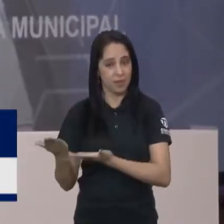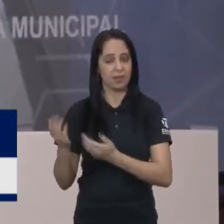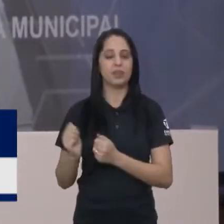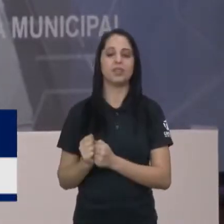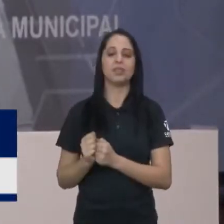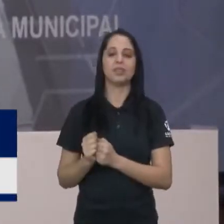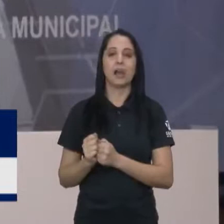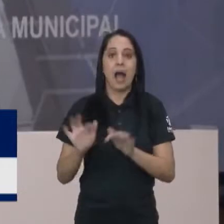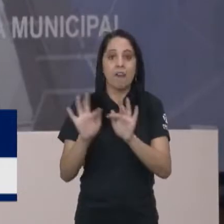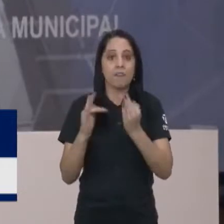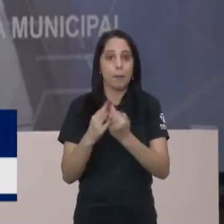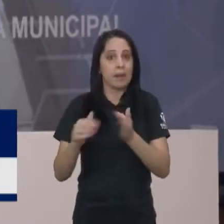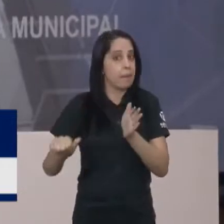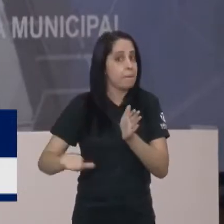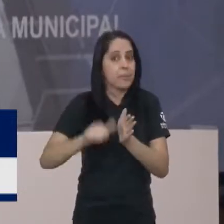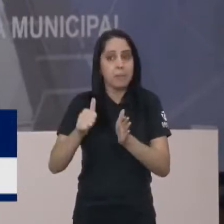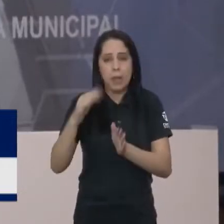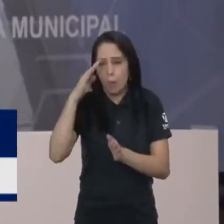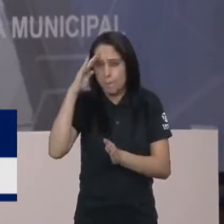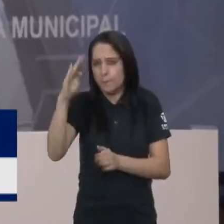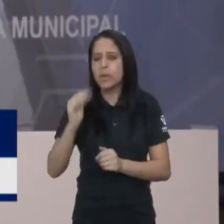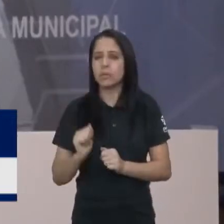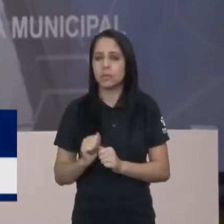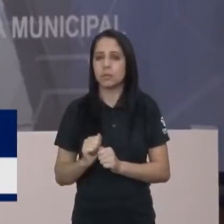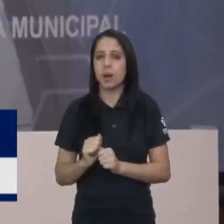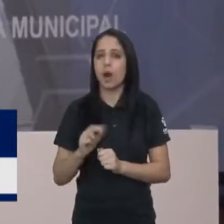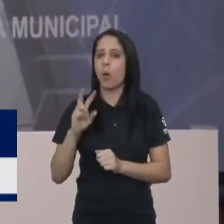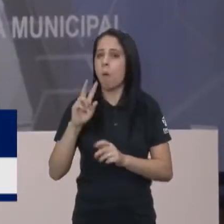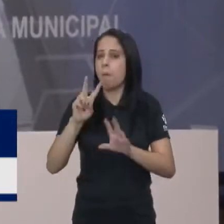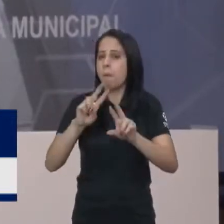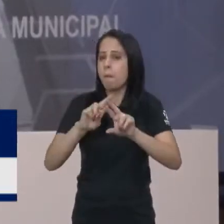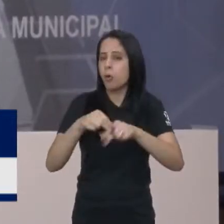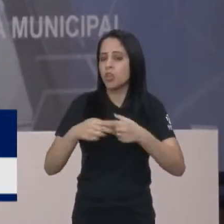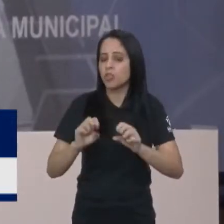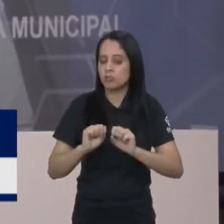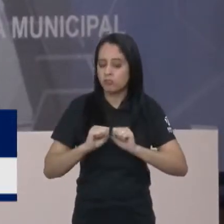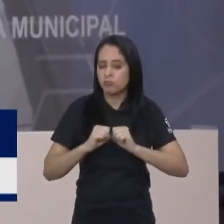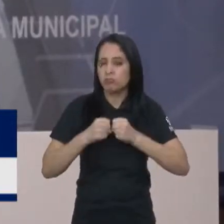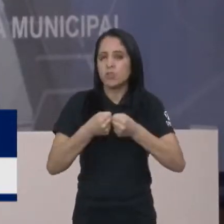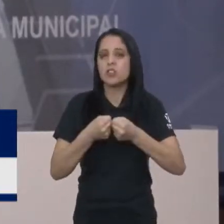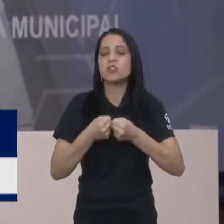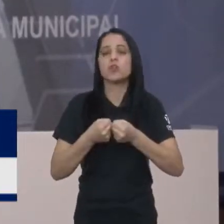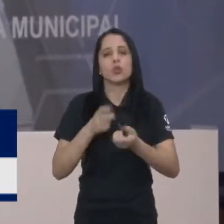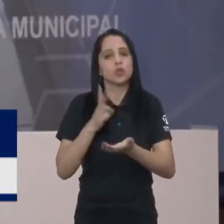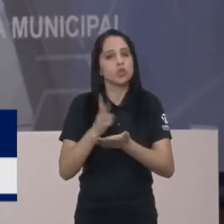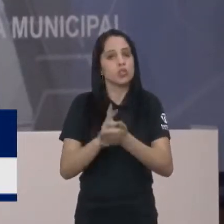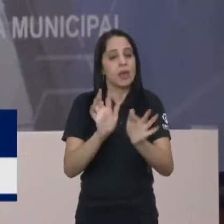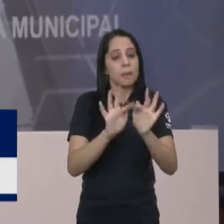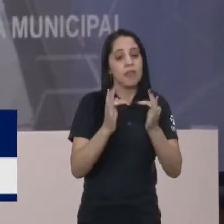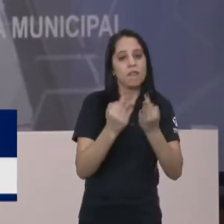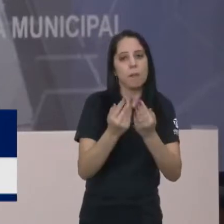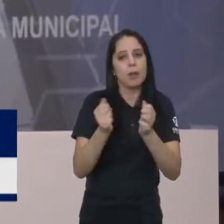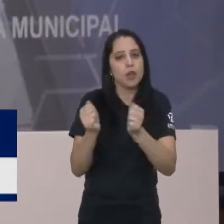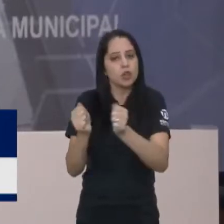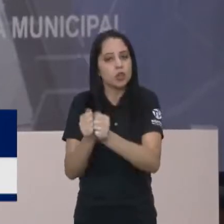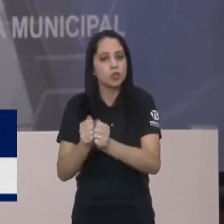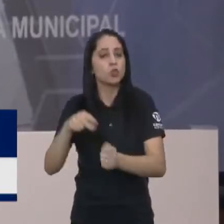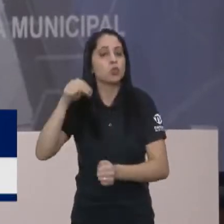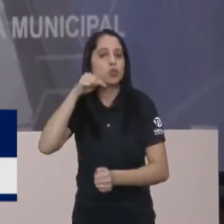Para ele, sua família está em primeiro lugar. Por isso, não mede esforços para reunir em casa seus filhos, noras e